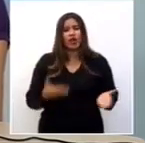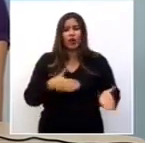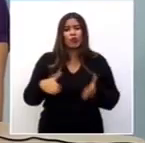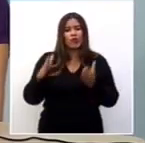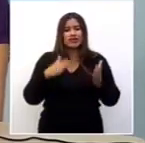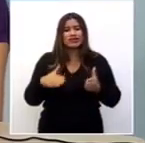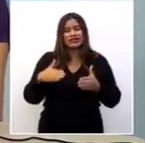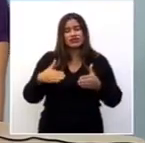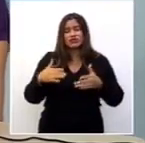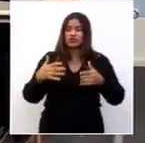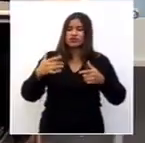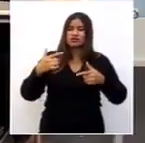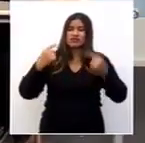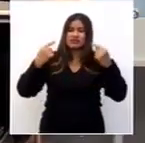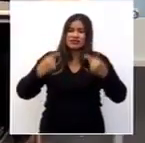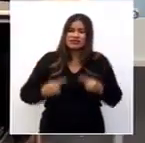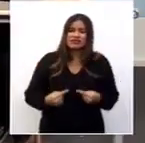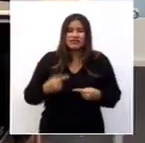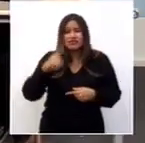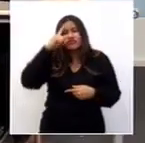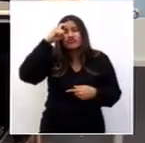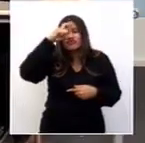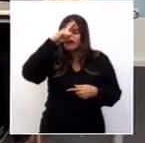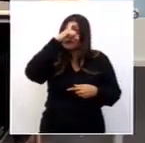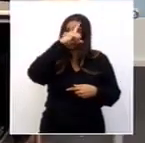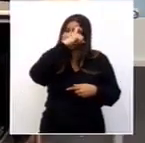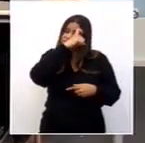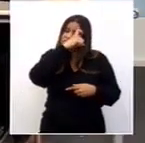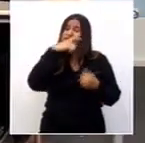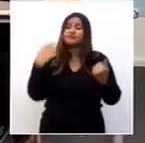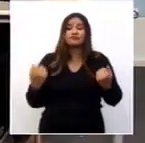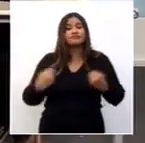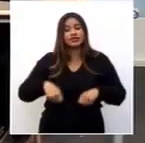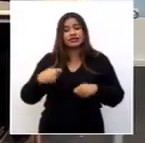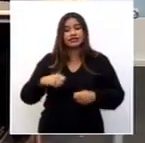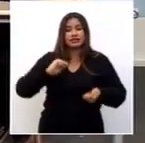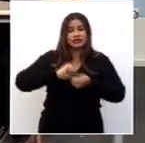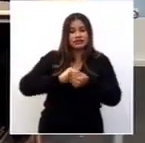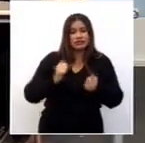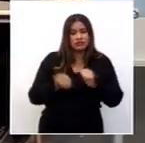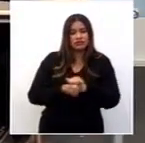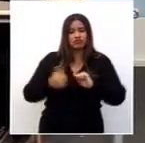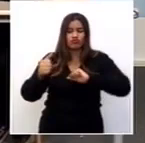é preciso essa mudança de paradigmas mesmo em relação à